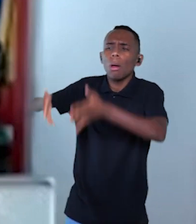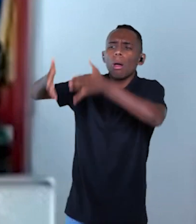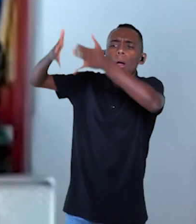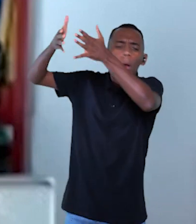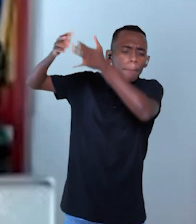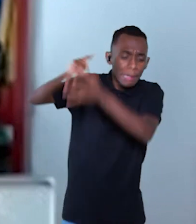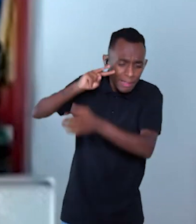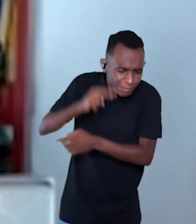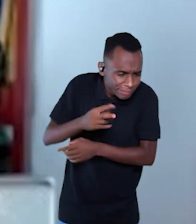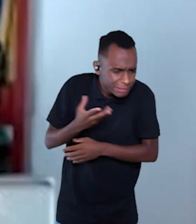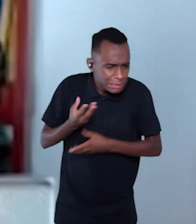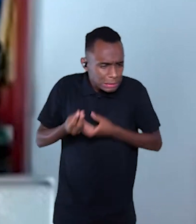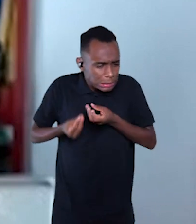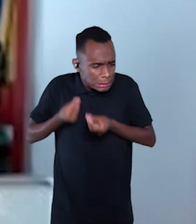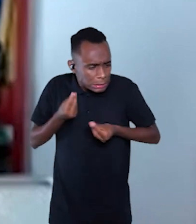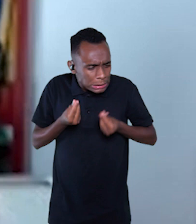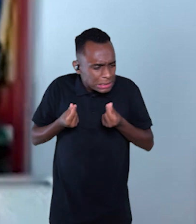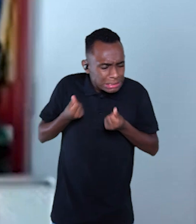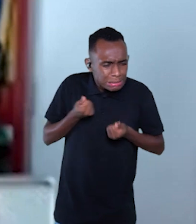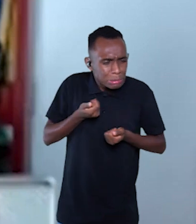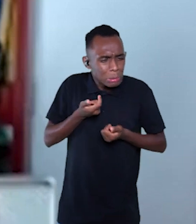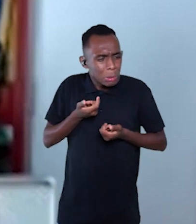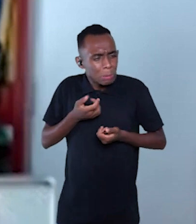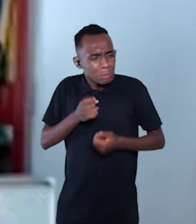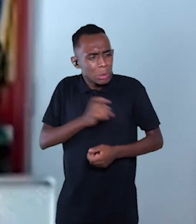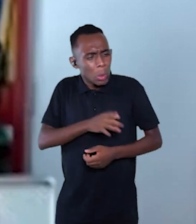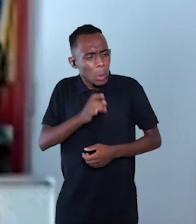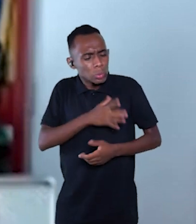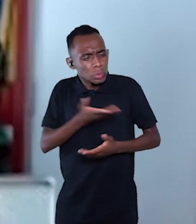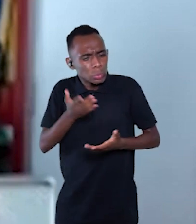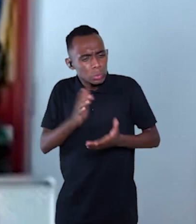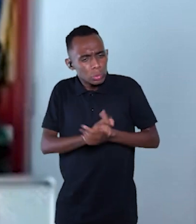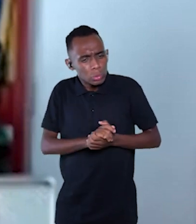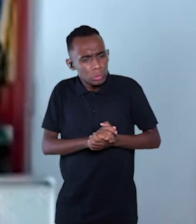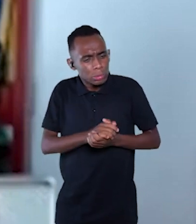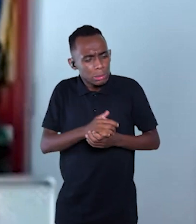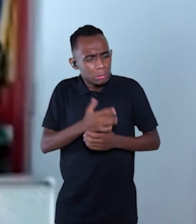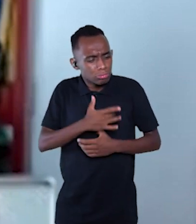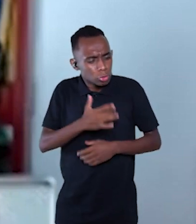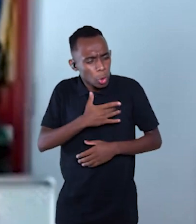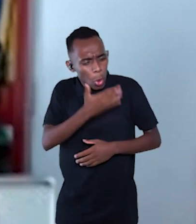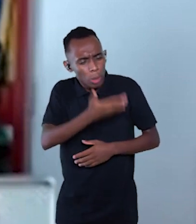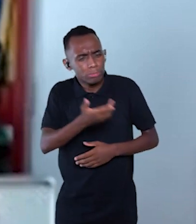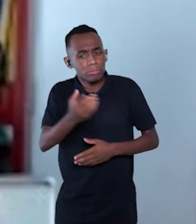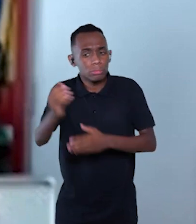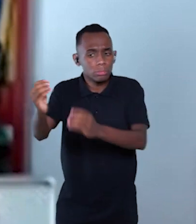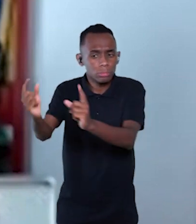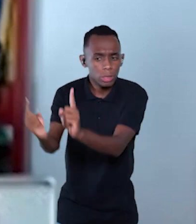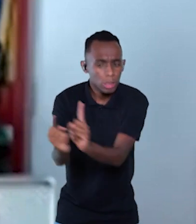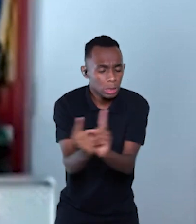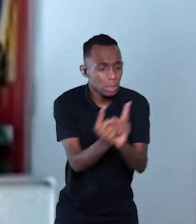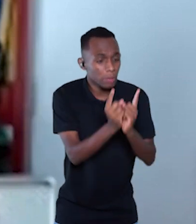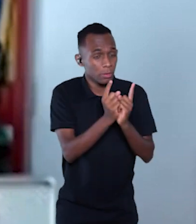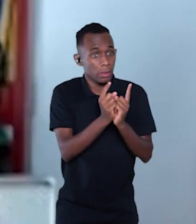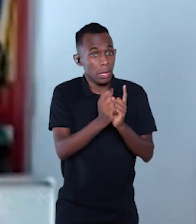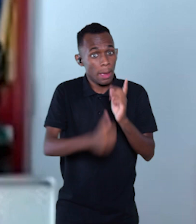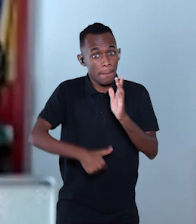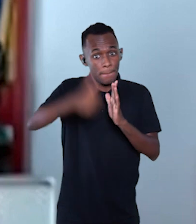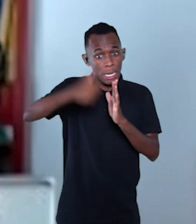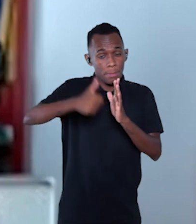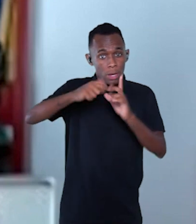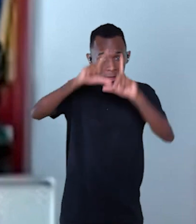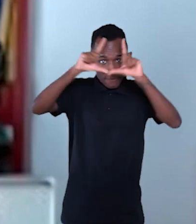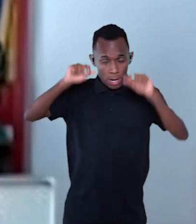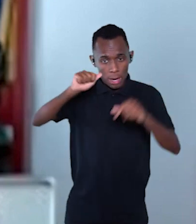da região se sensibilizou com a situação degradante em que ele se encontrava e o levou até a nossa unidade. A primeira a conhecê-lo